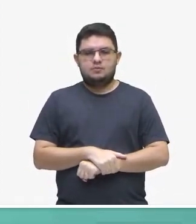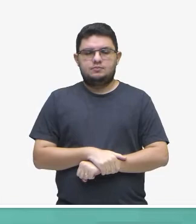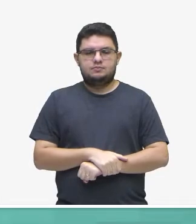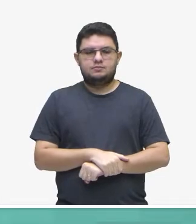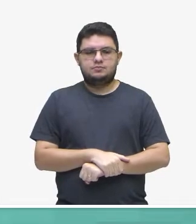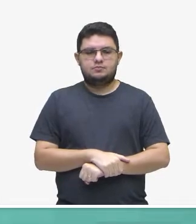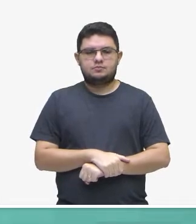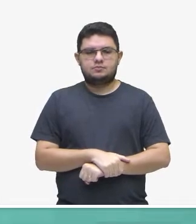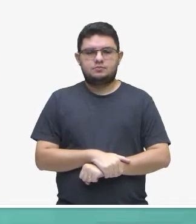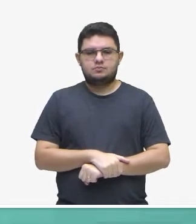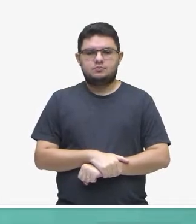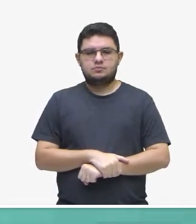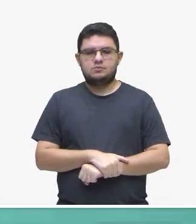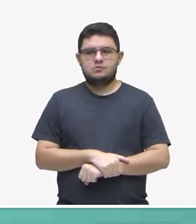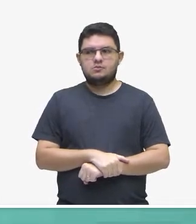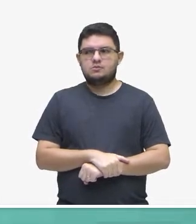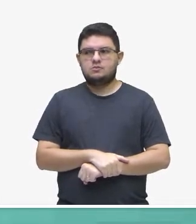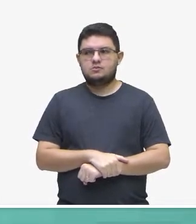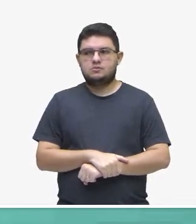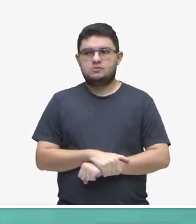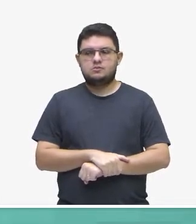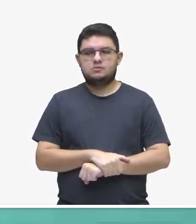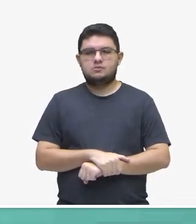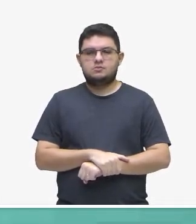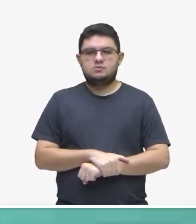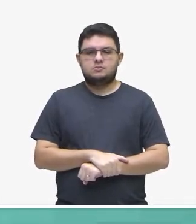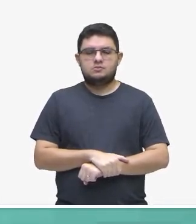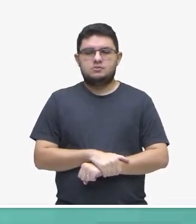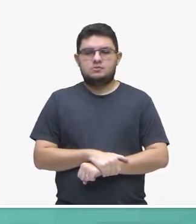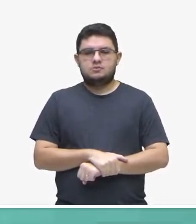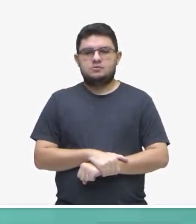Eat less sugar, comer menos açúcar.